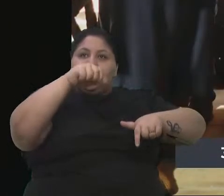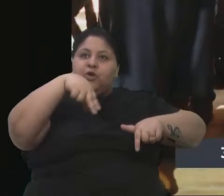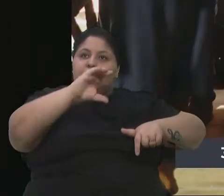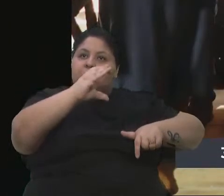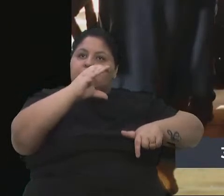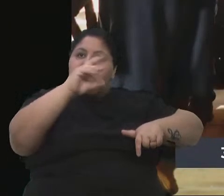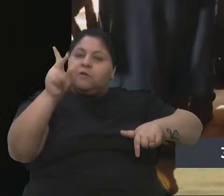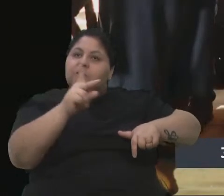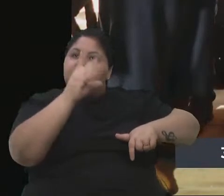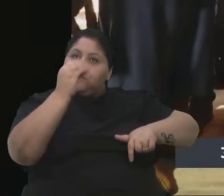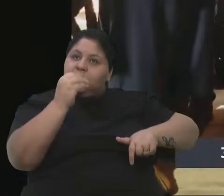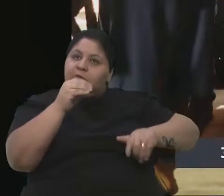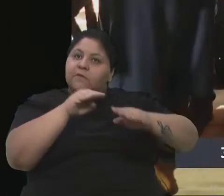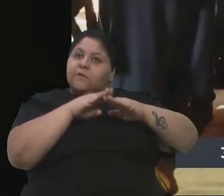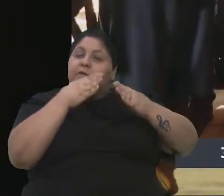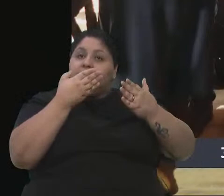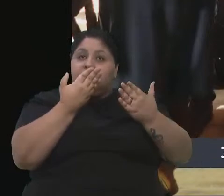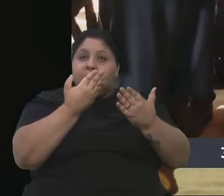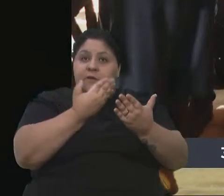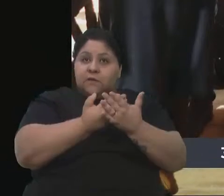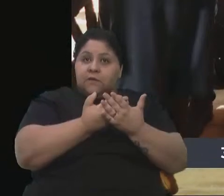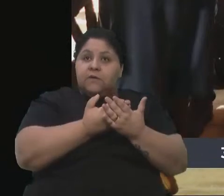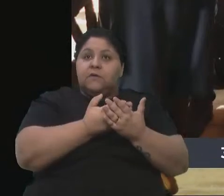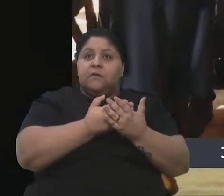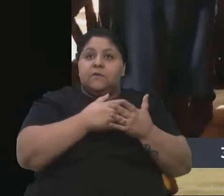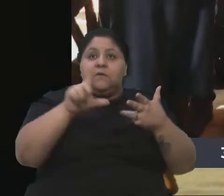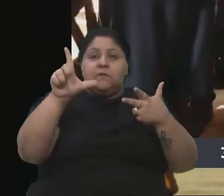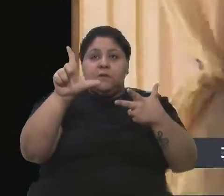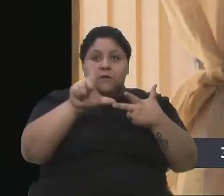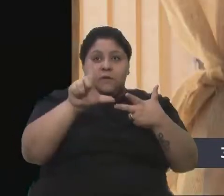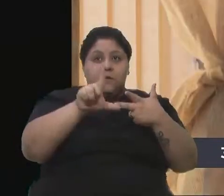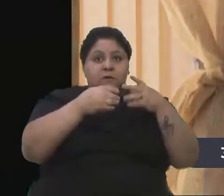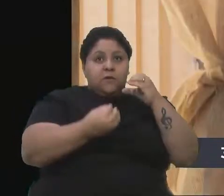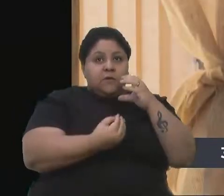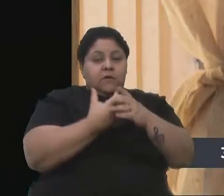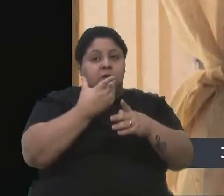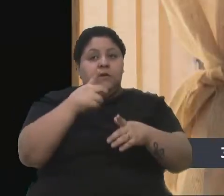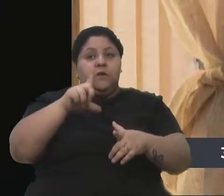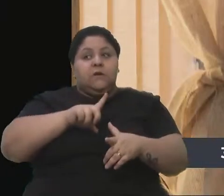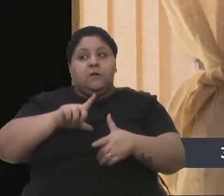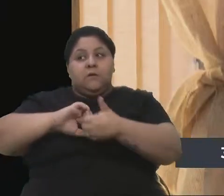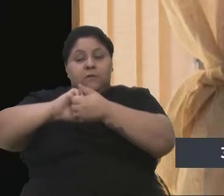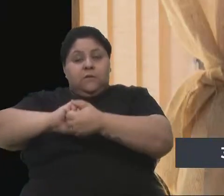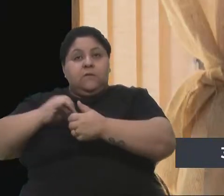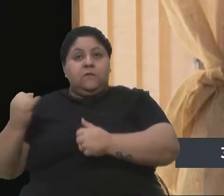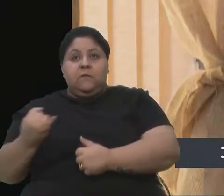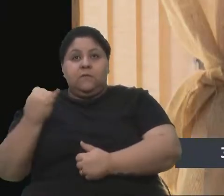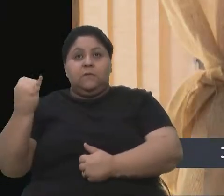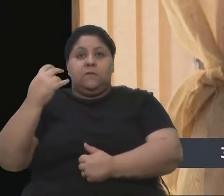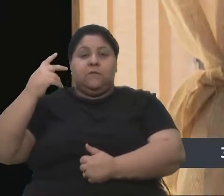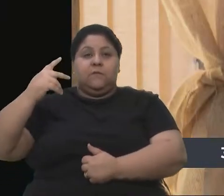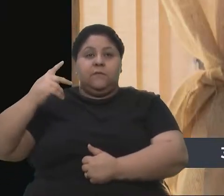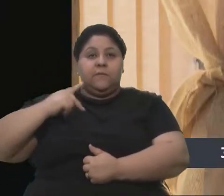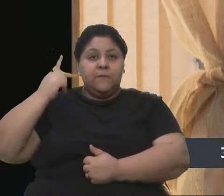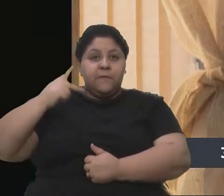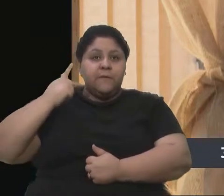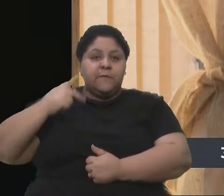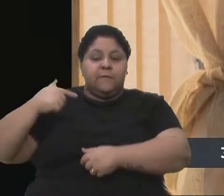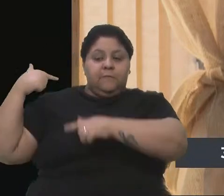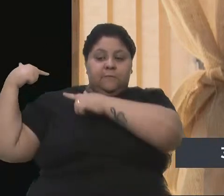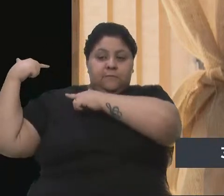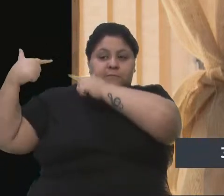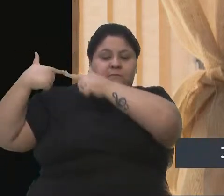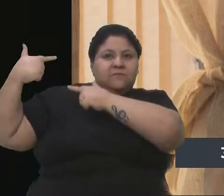do Legislativo, da qual eu sou diretora, idealizou e teve uma parceria importante dos vereadores da Frente Parlamentar do